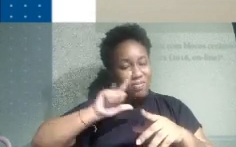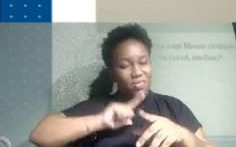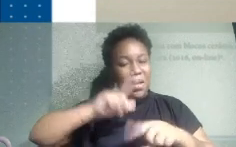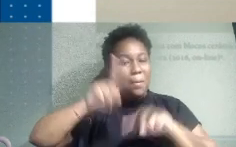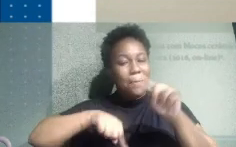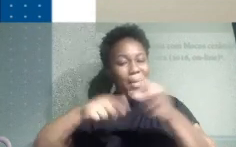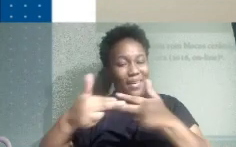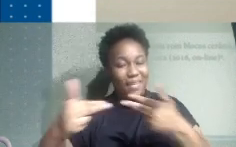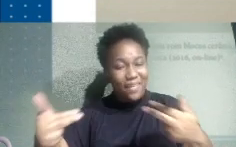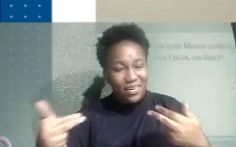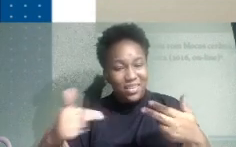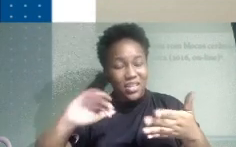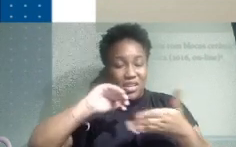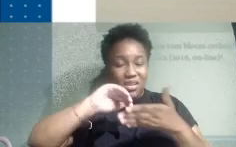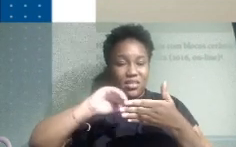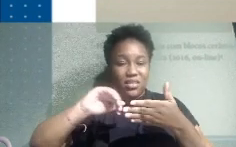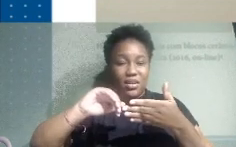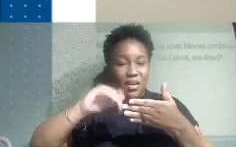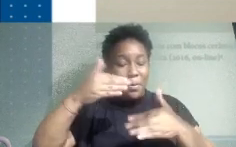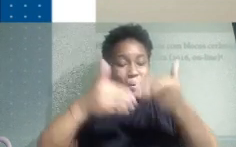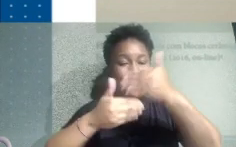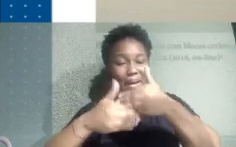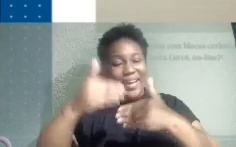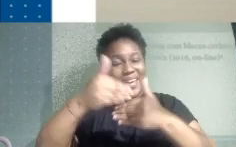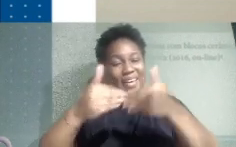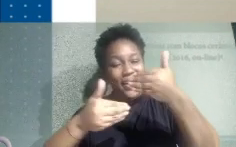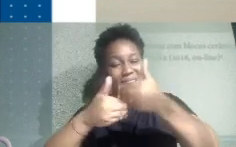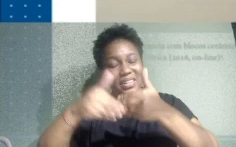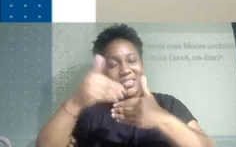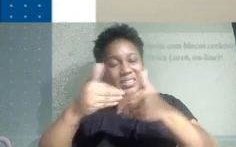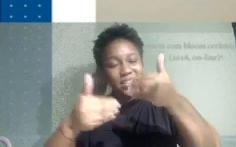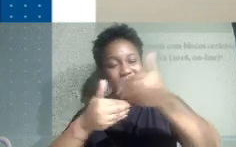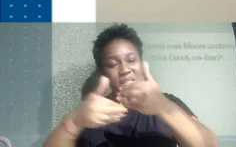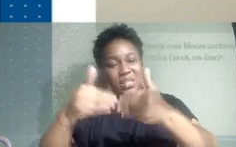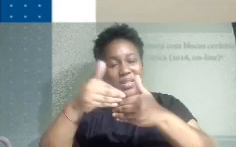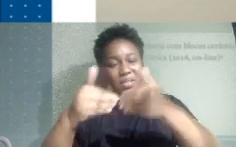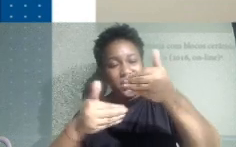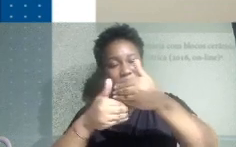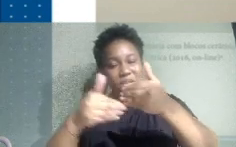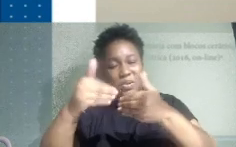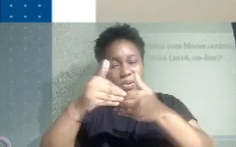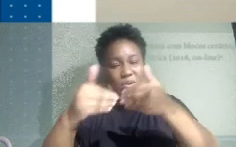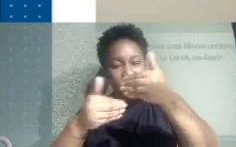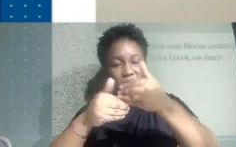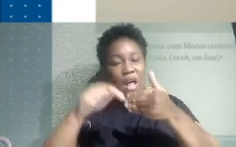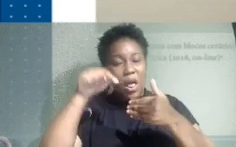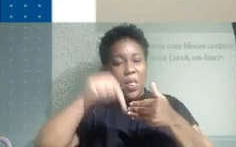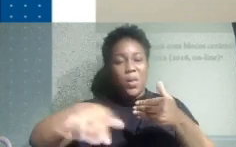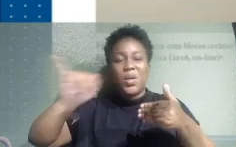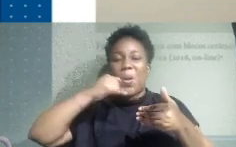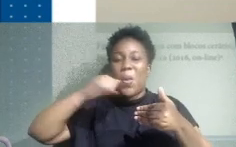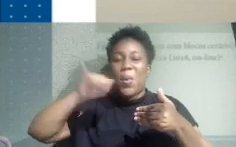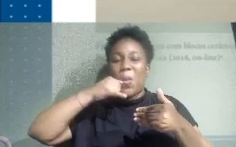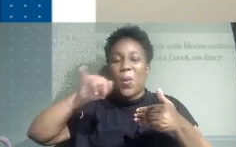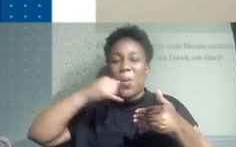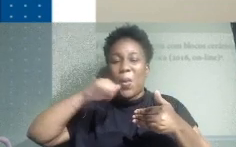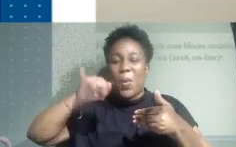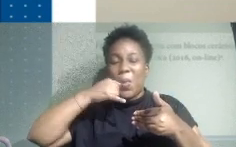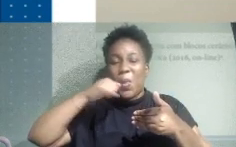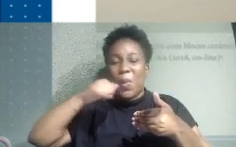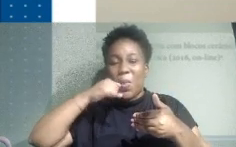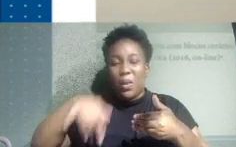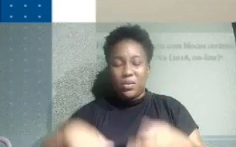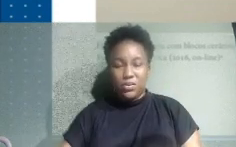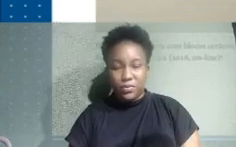para rasgar essa parede e depois passar aí os seus eletrodutos, né? E instalar as caixas